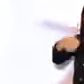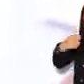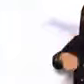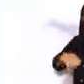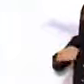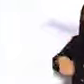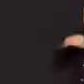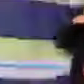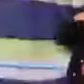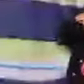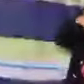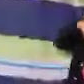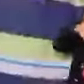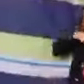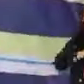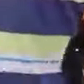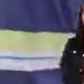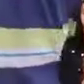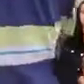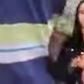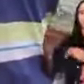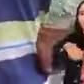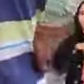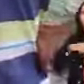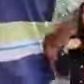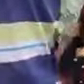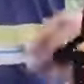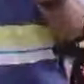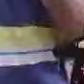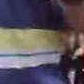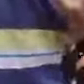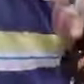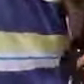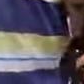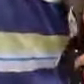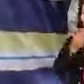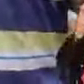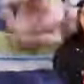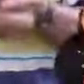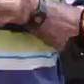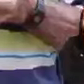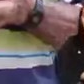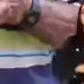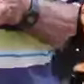para fazer o plantio. Aqui a gente produz de tudo. Nós produzimos